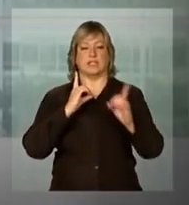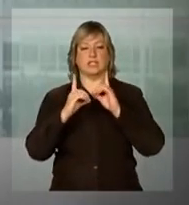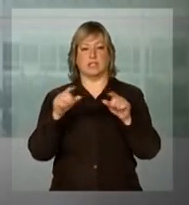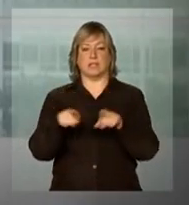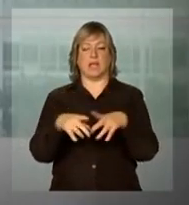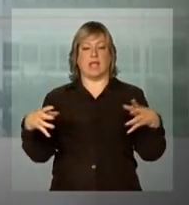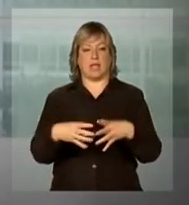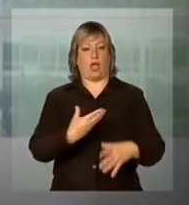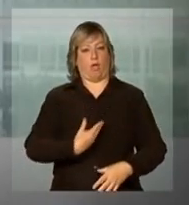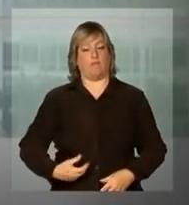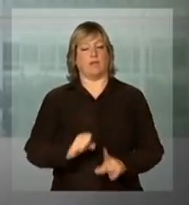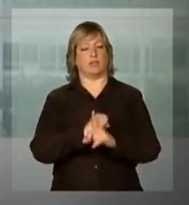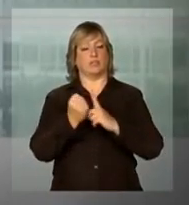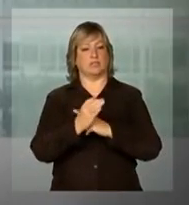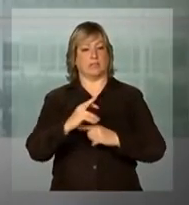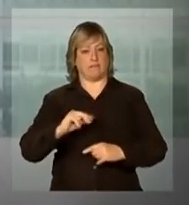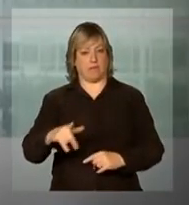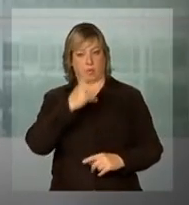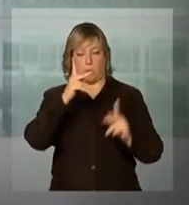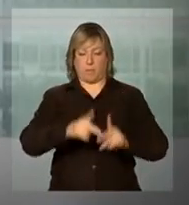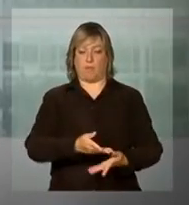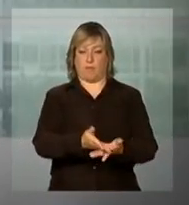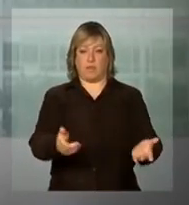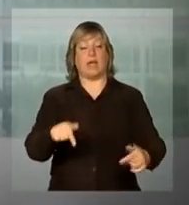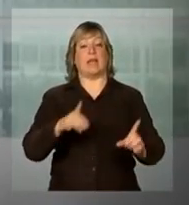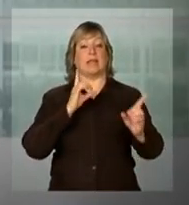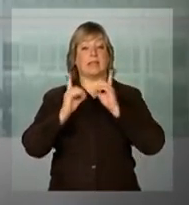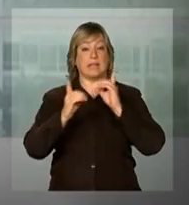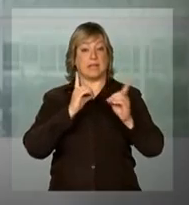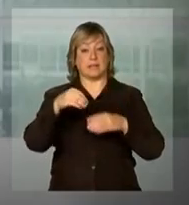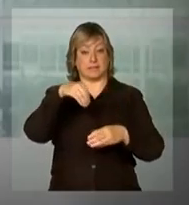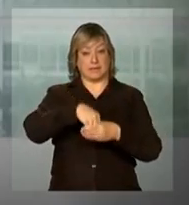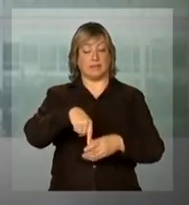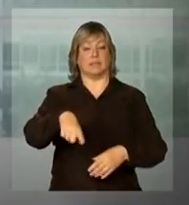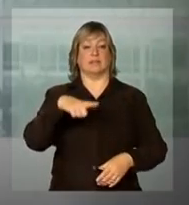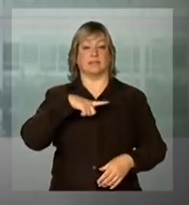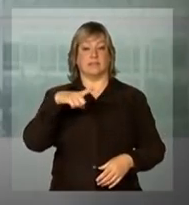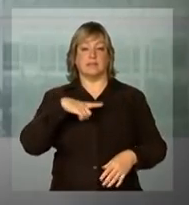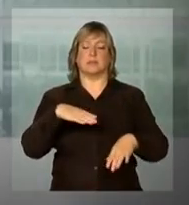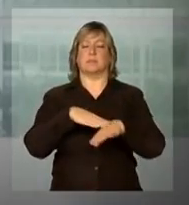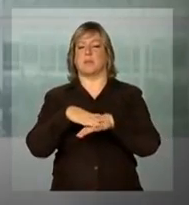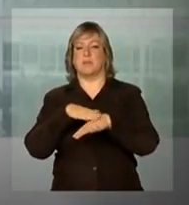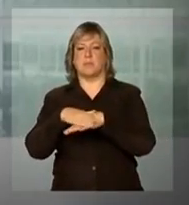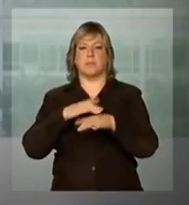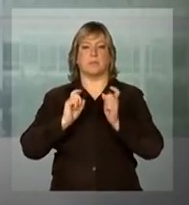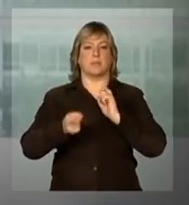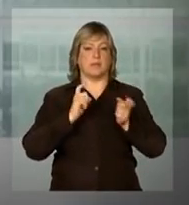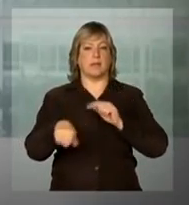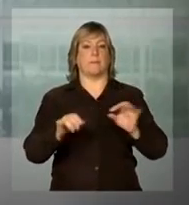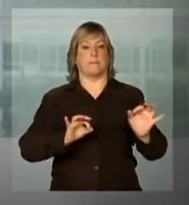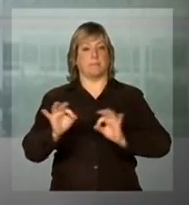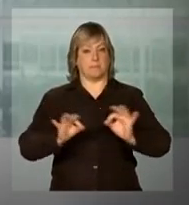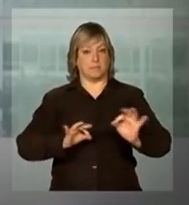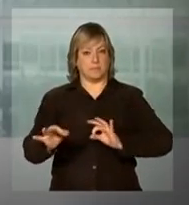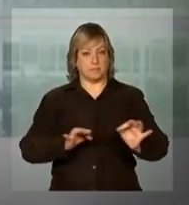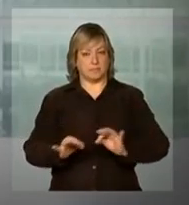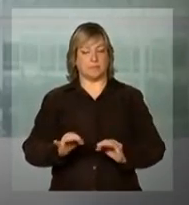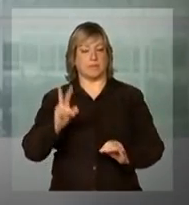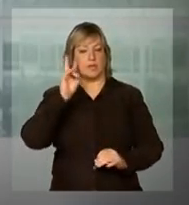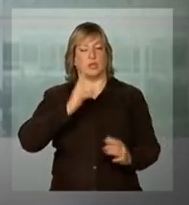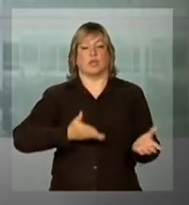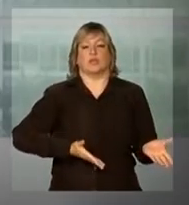entre governo e sociedade civil. O debate, no debate estão sendo discutidos os o plano está sendo discutido o